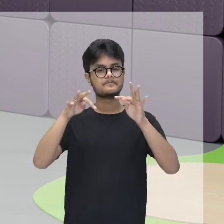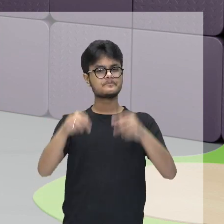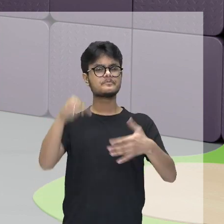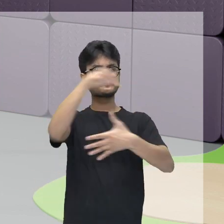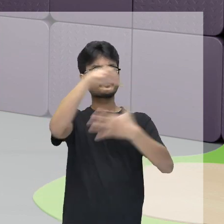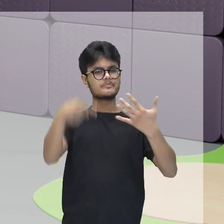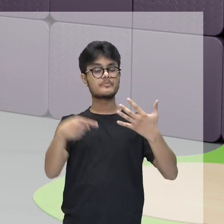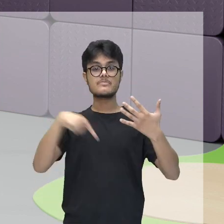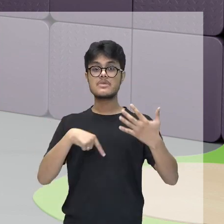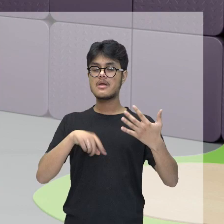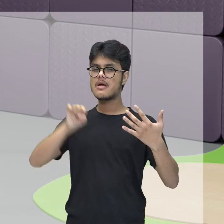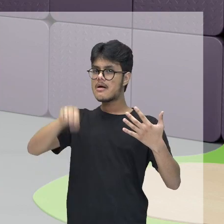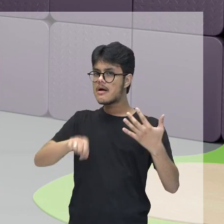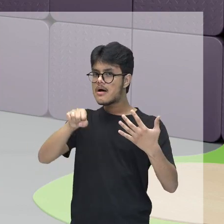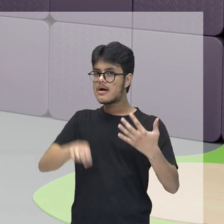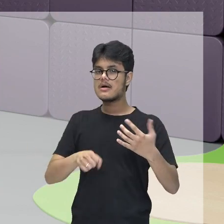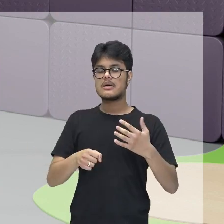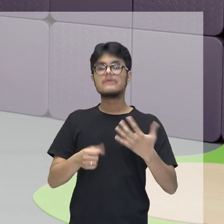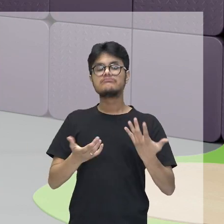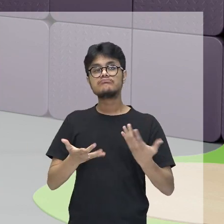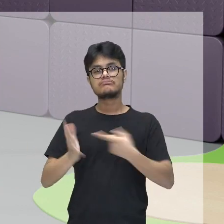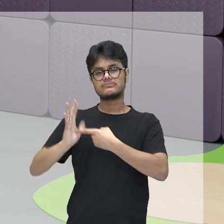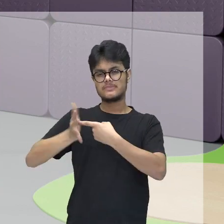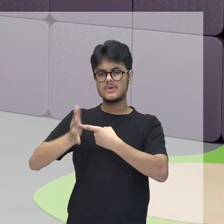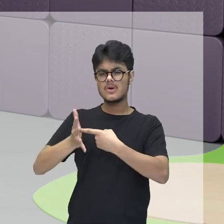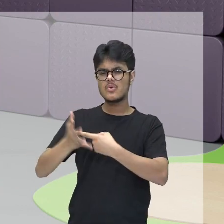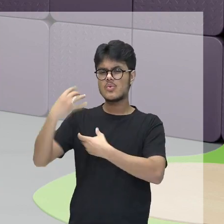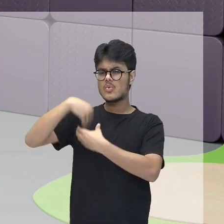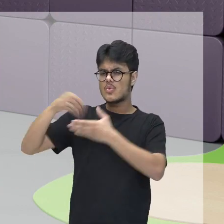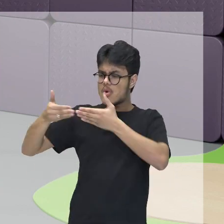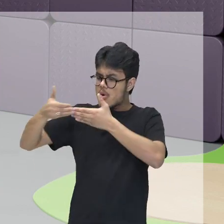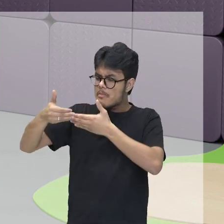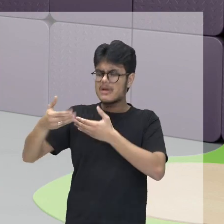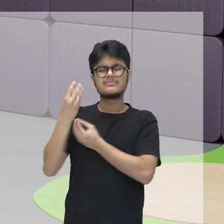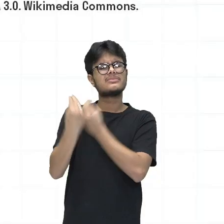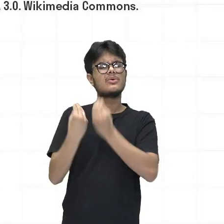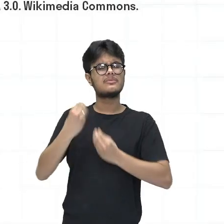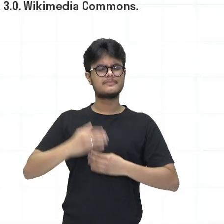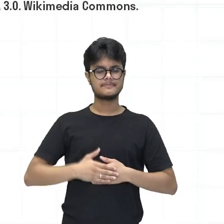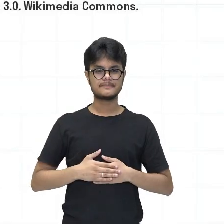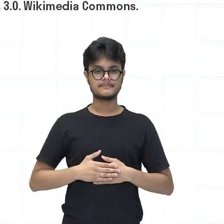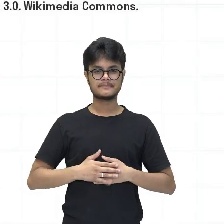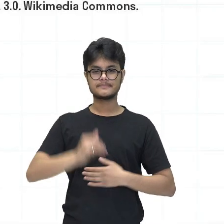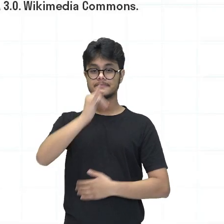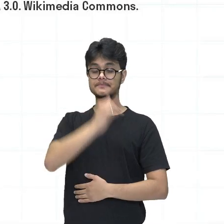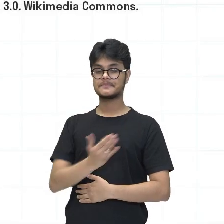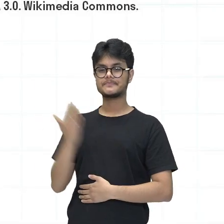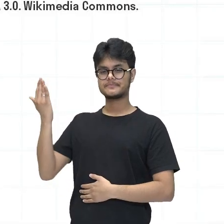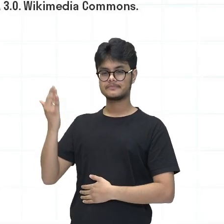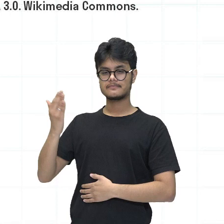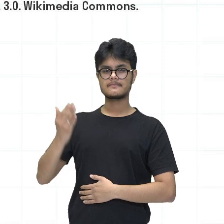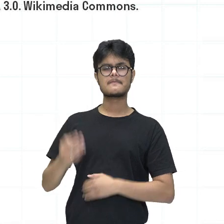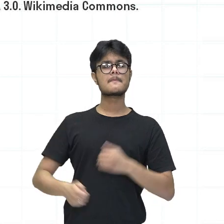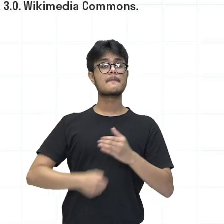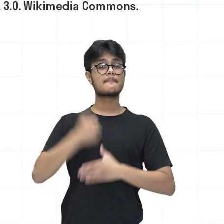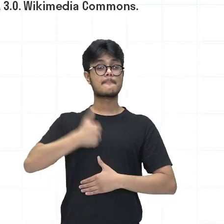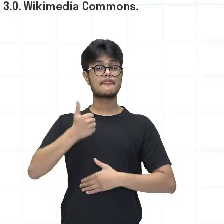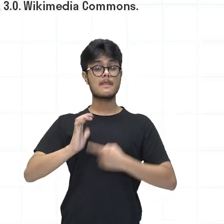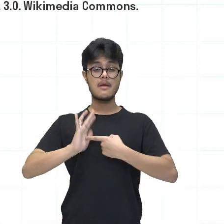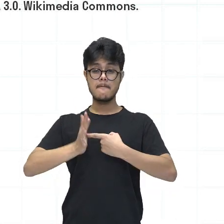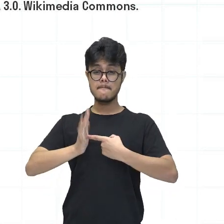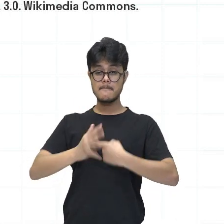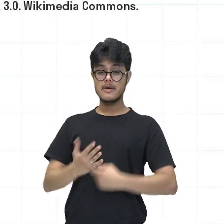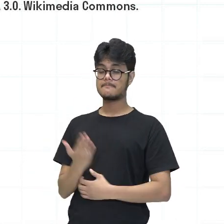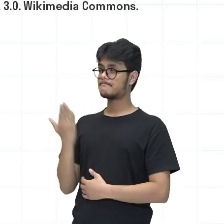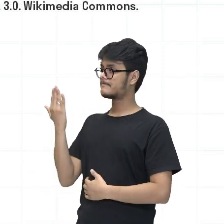têm relação com as máquinas térmicas. Como foi esse início? Veja aí que as primeiras máquinas térmicas, elas